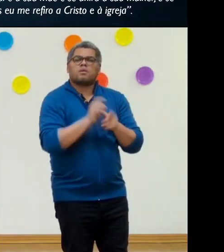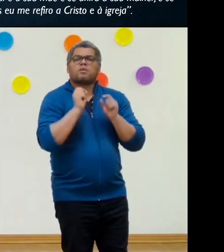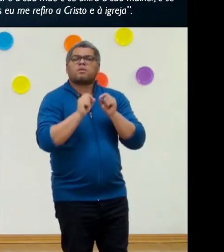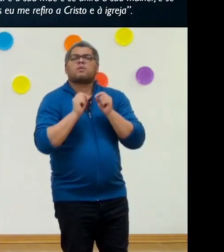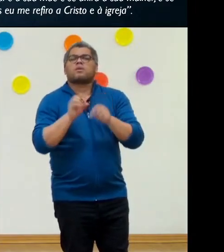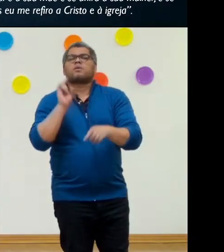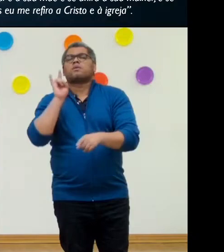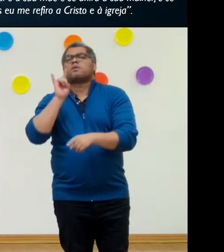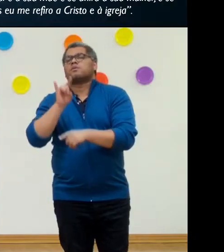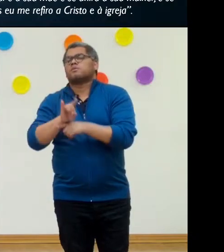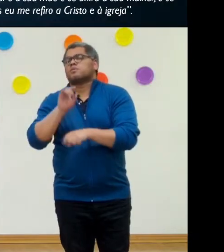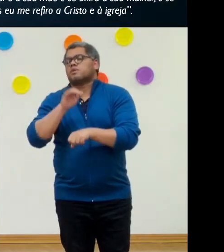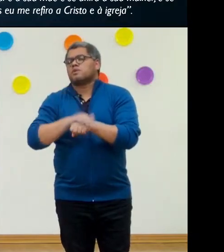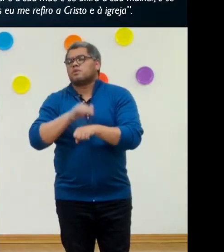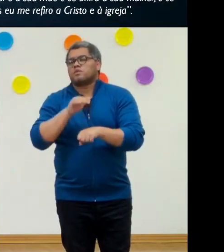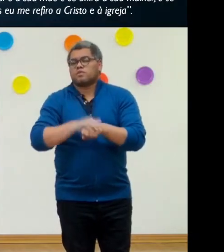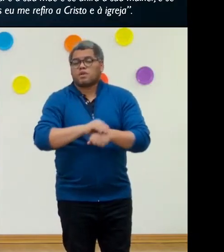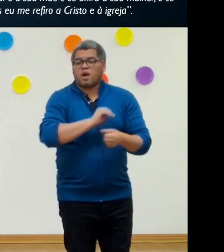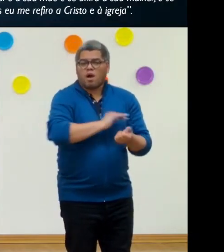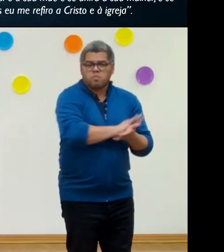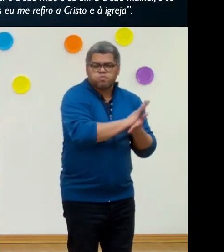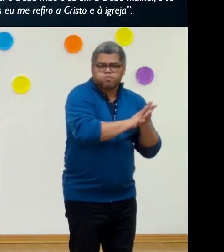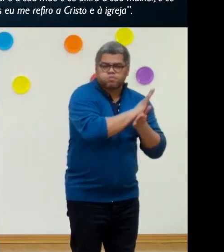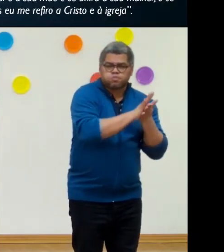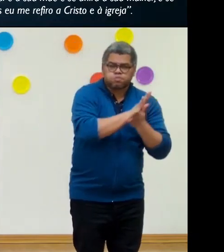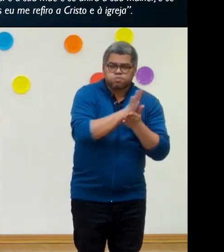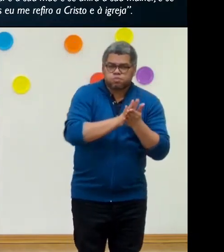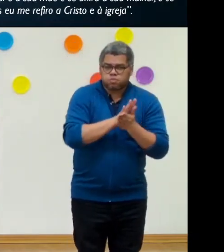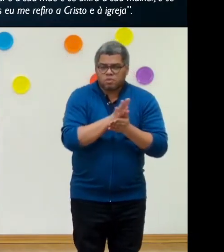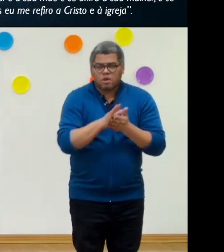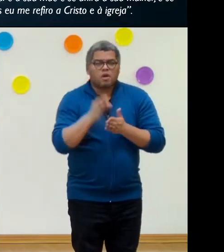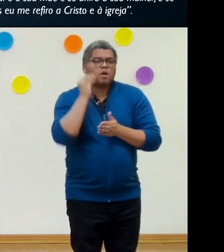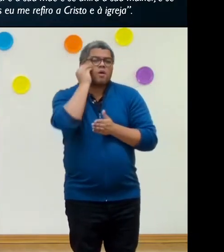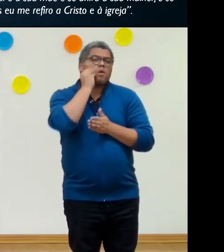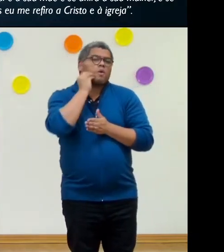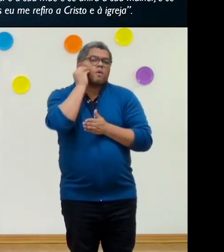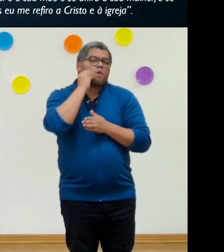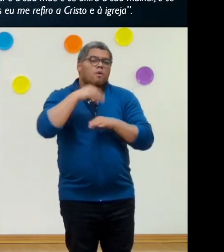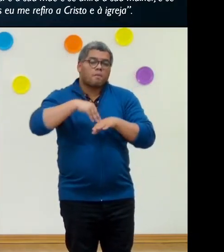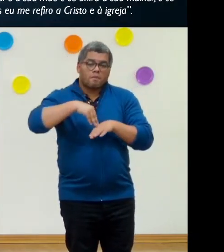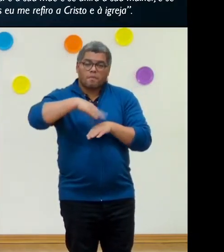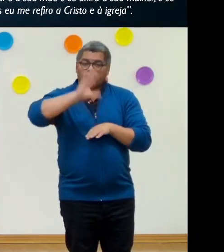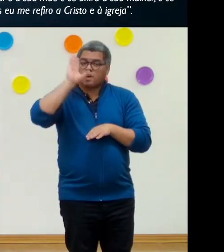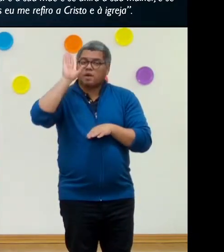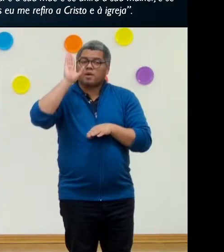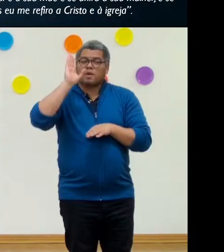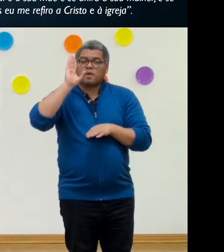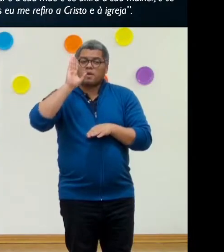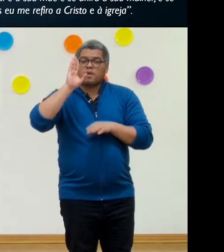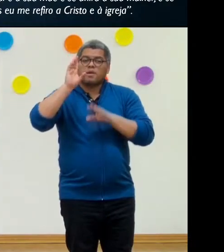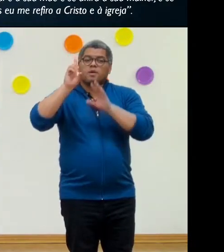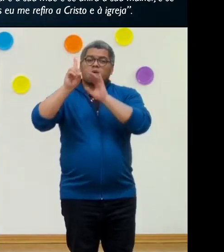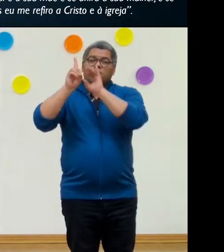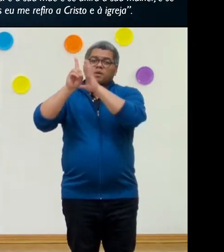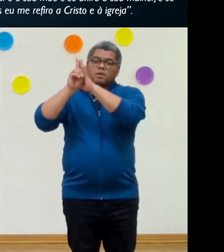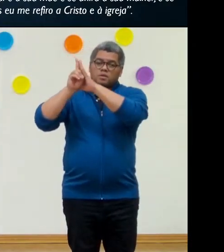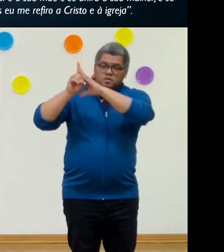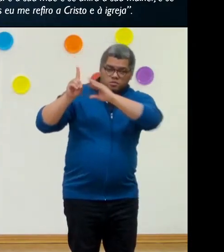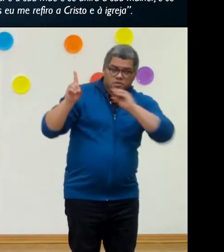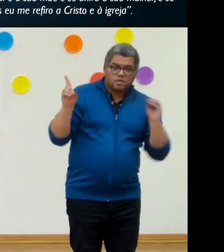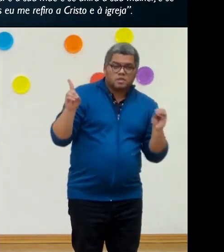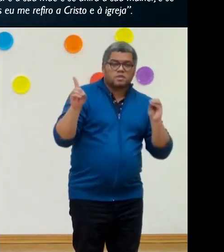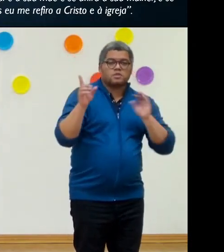faz? Corrompe, destrói a maior expressão do relacionamento de Deus com o seu povo, de Cristo com a igreja.